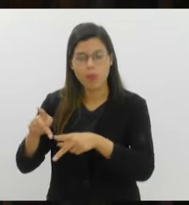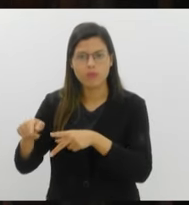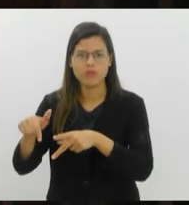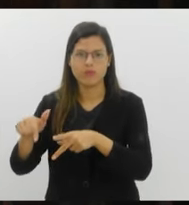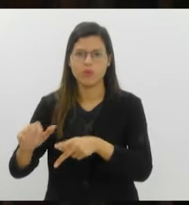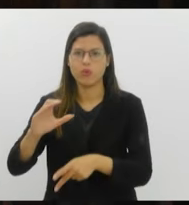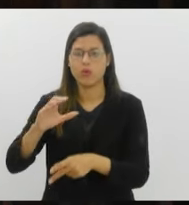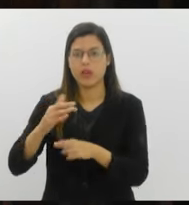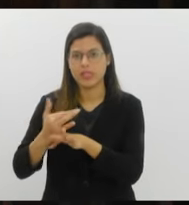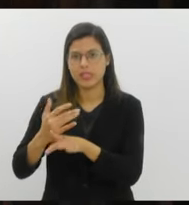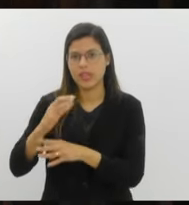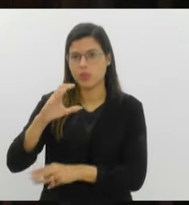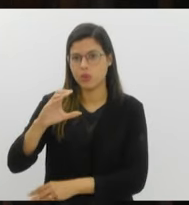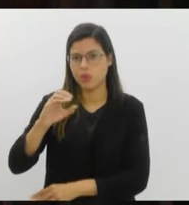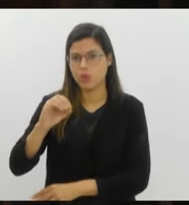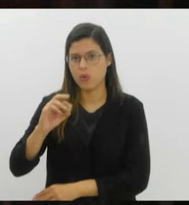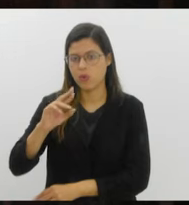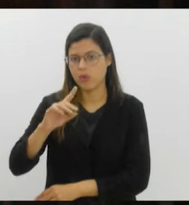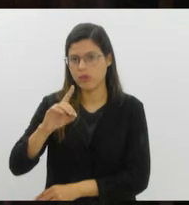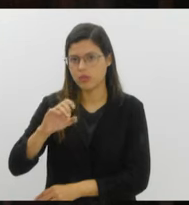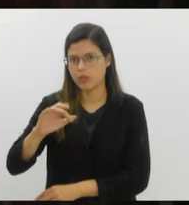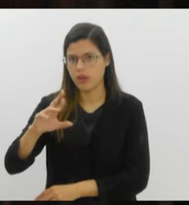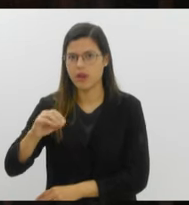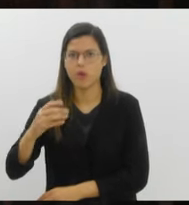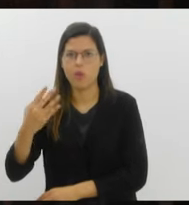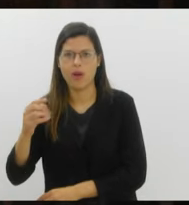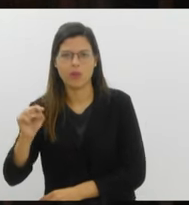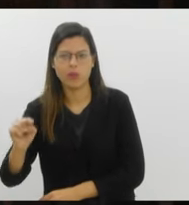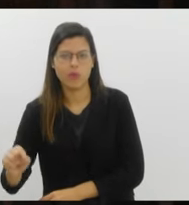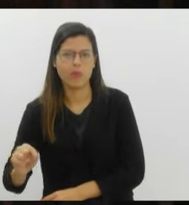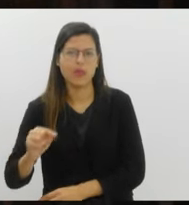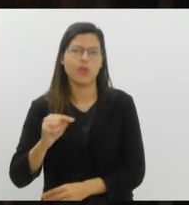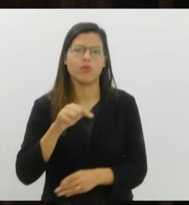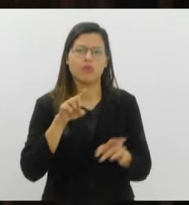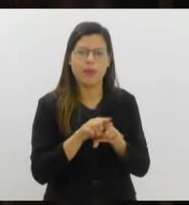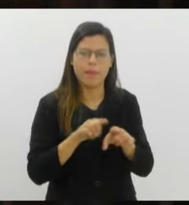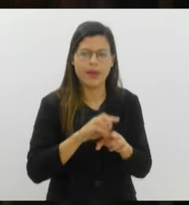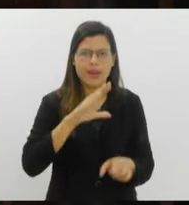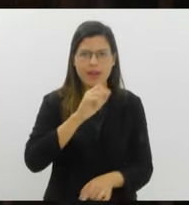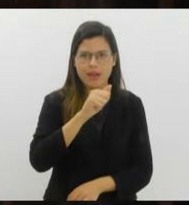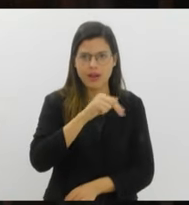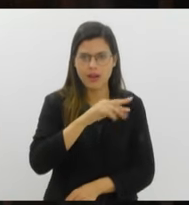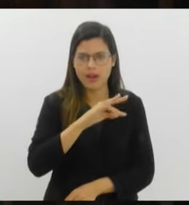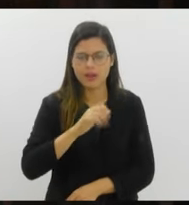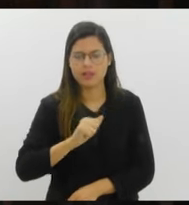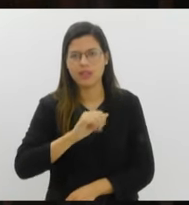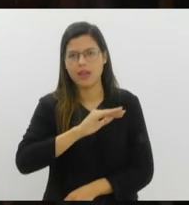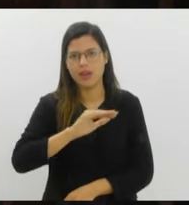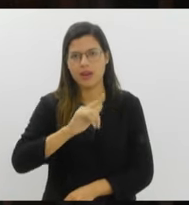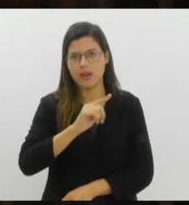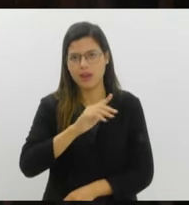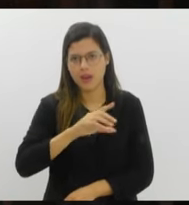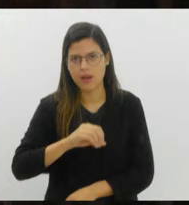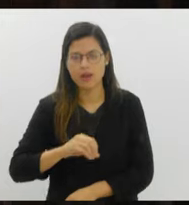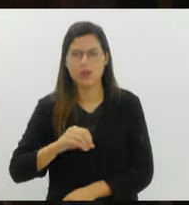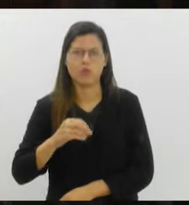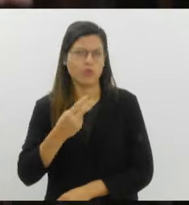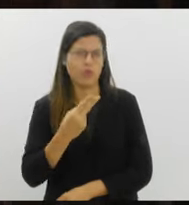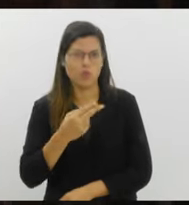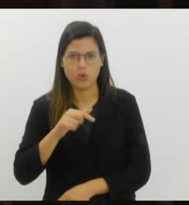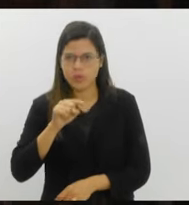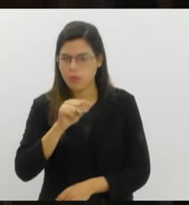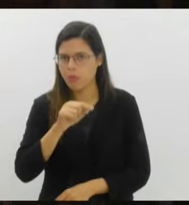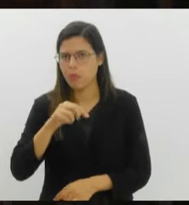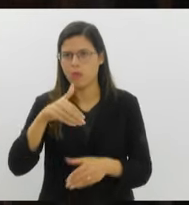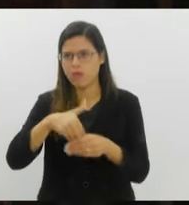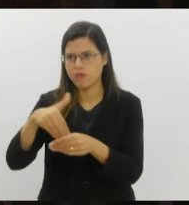que me deu a oportunidade de ter 4 mil votos, Cantagalo, 2.400 votos, Miamacuco, 2.400 votos, Bom